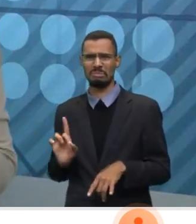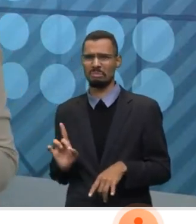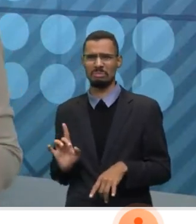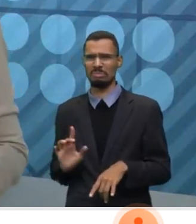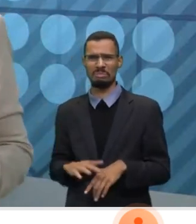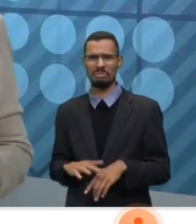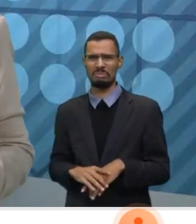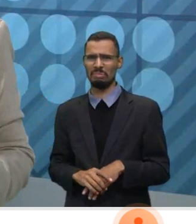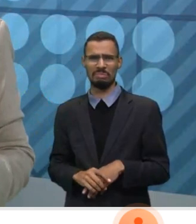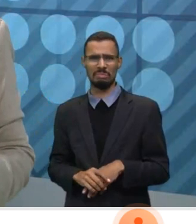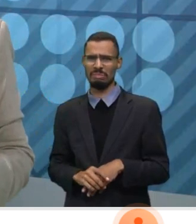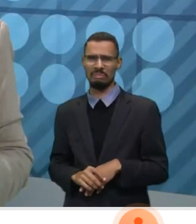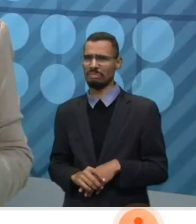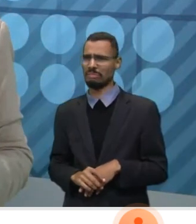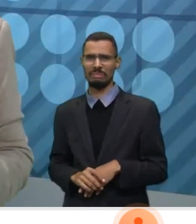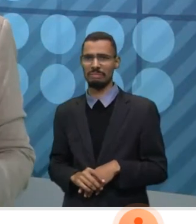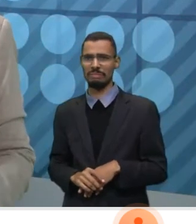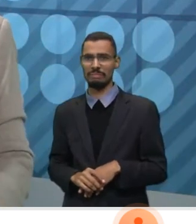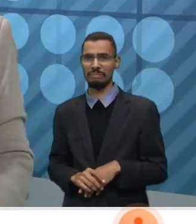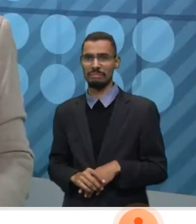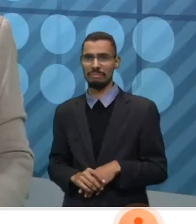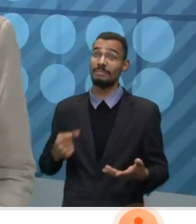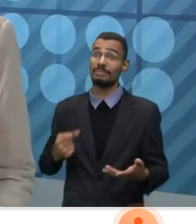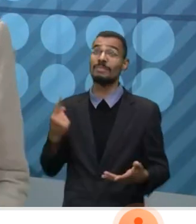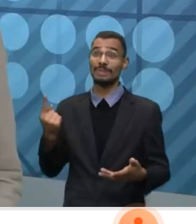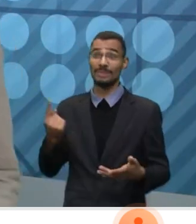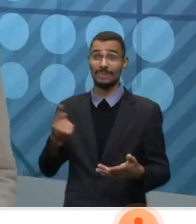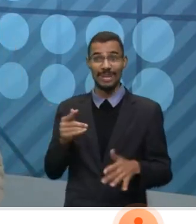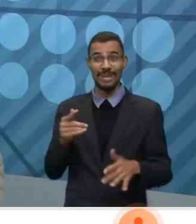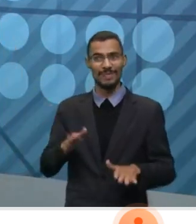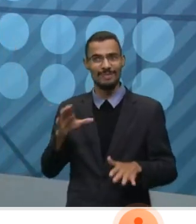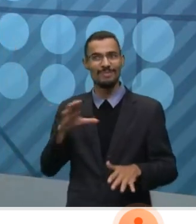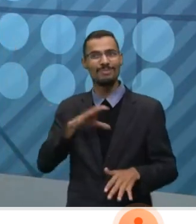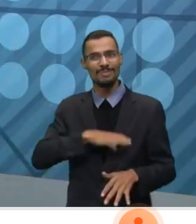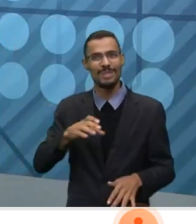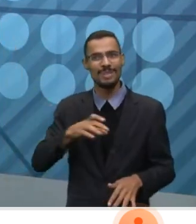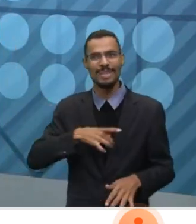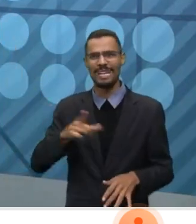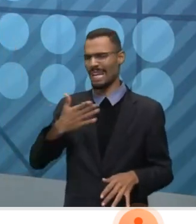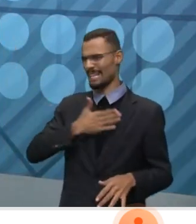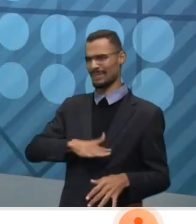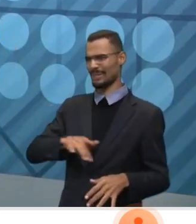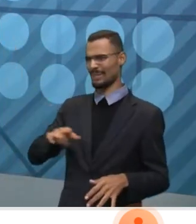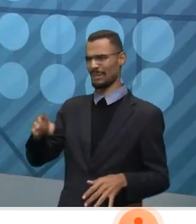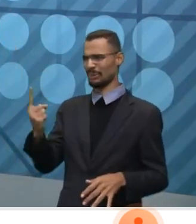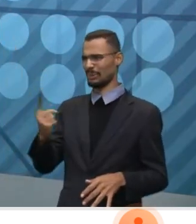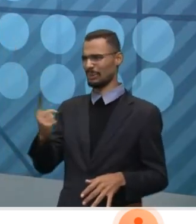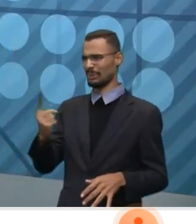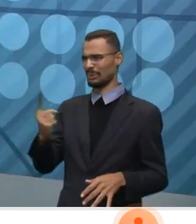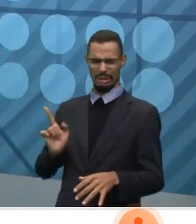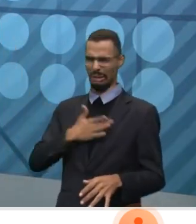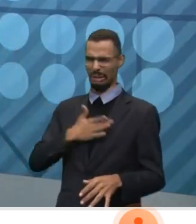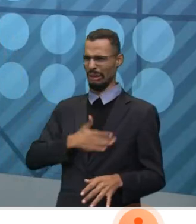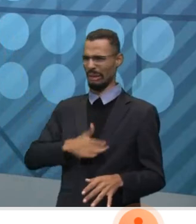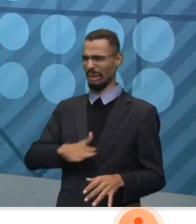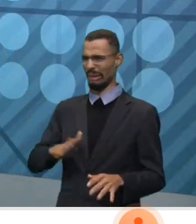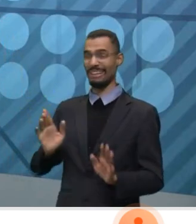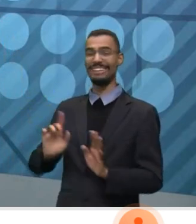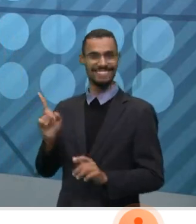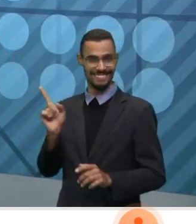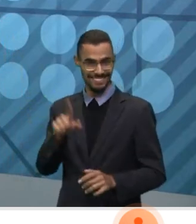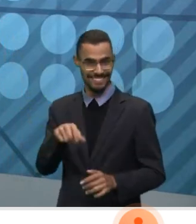gosta de gato. Nós fazemos isso às vezes, né? Ah, eu não gosto de suco, não gosto. A gente não faz